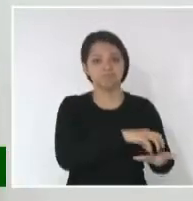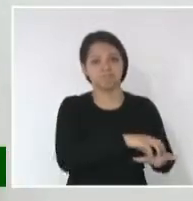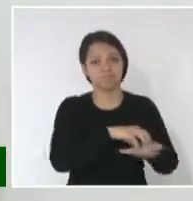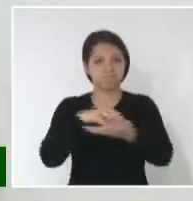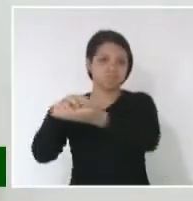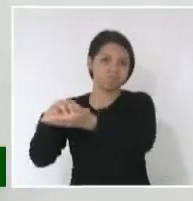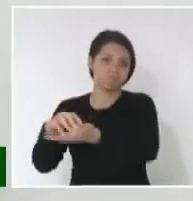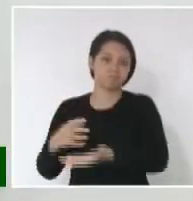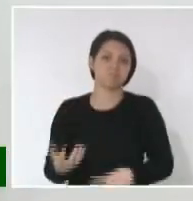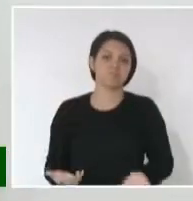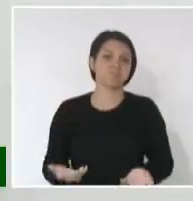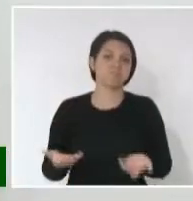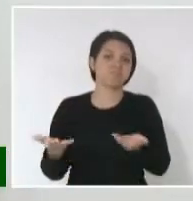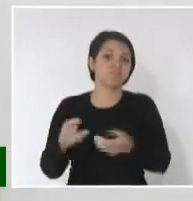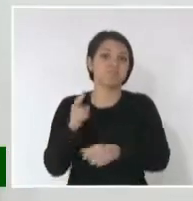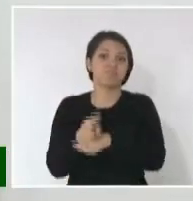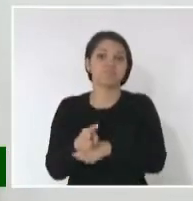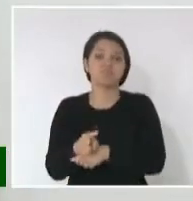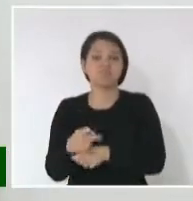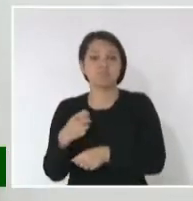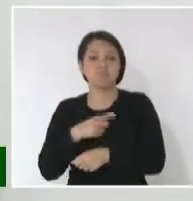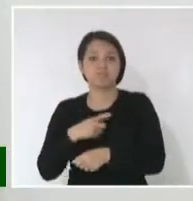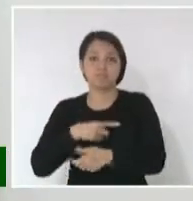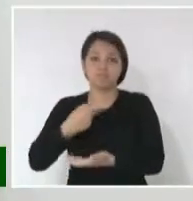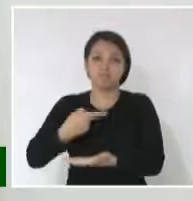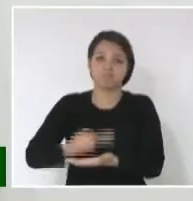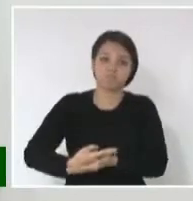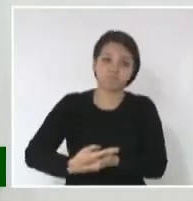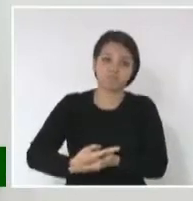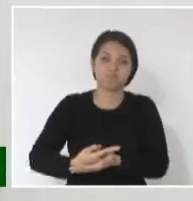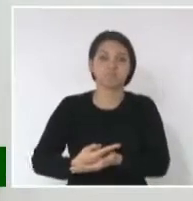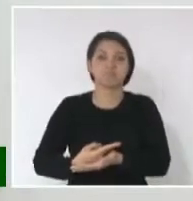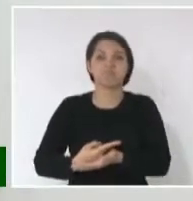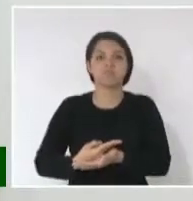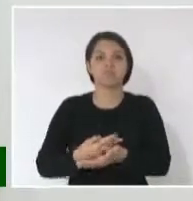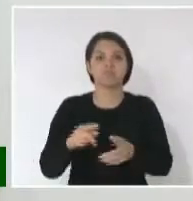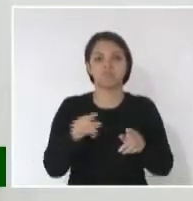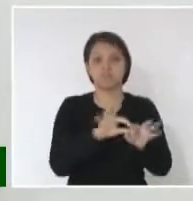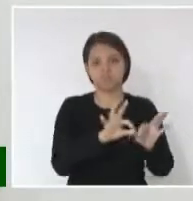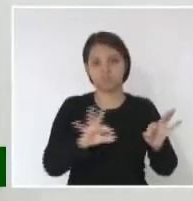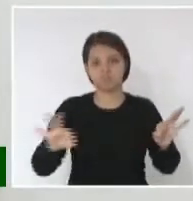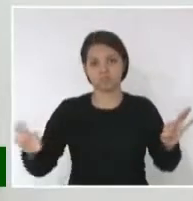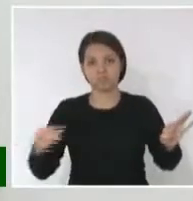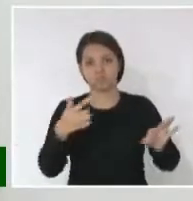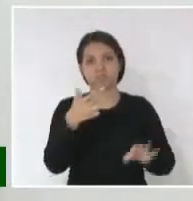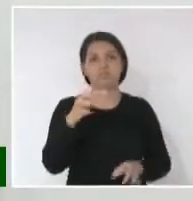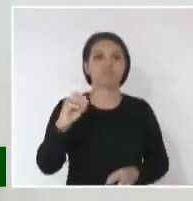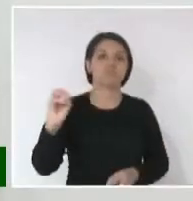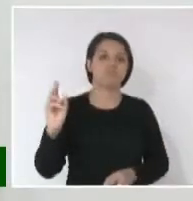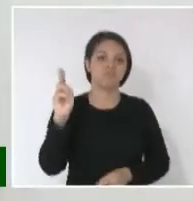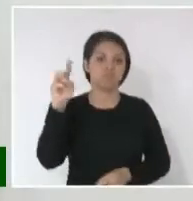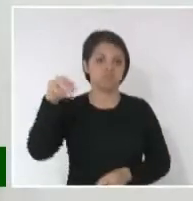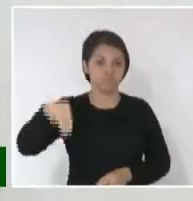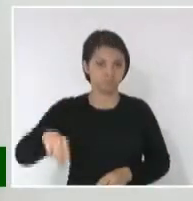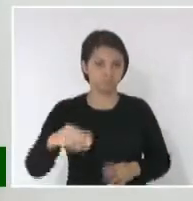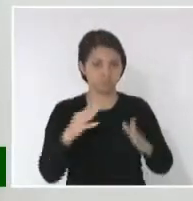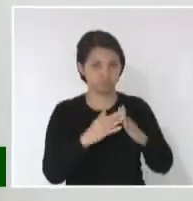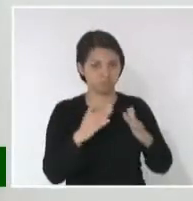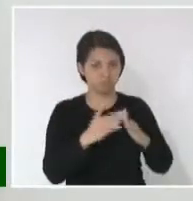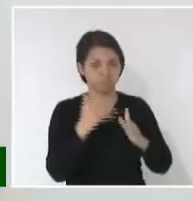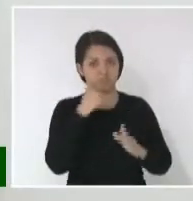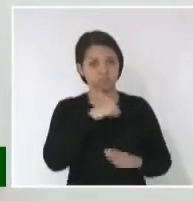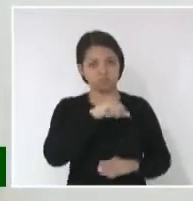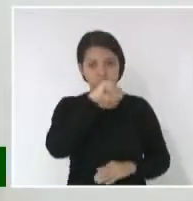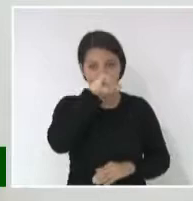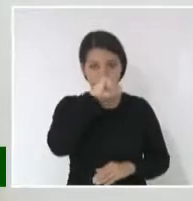vaga hoje, a garantia que se não tiver dentro de um raio de 200 quilômetros da casa da mãe, isso